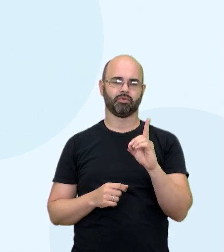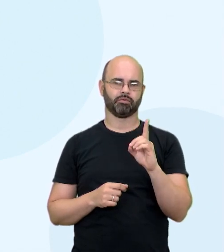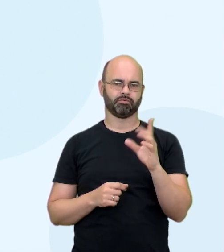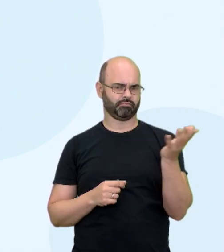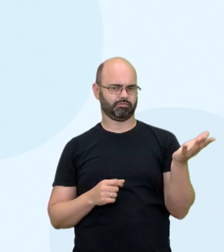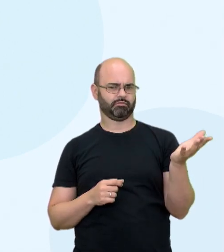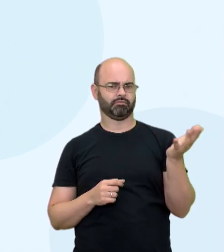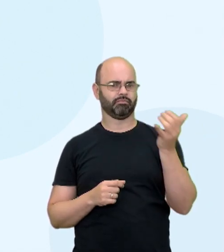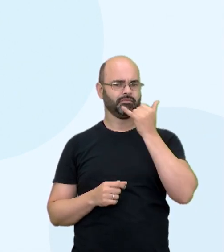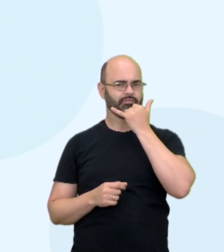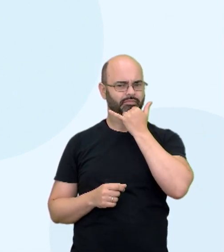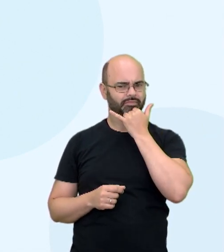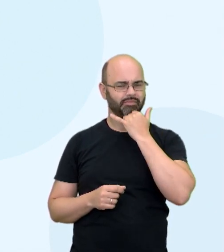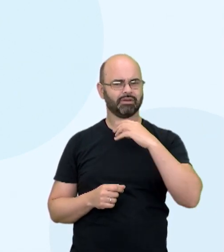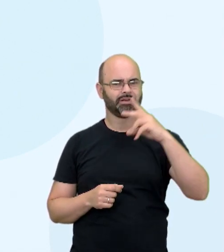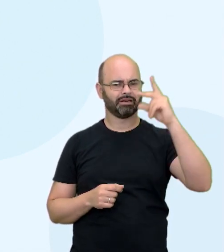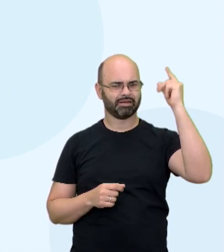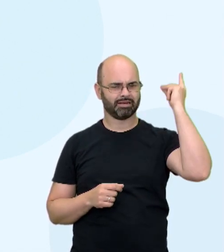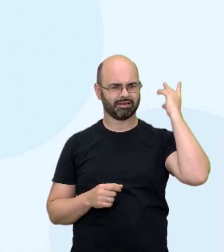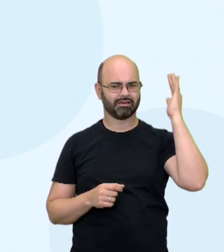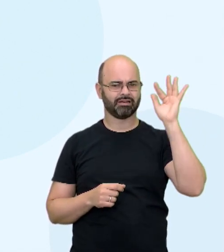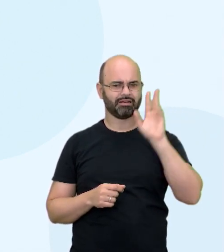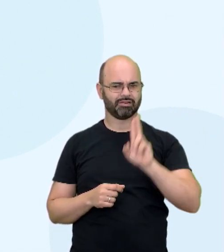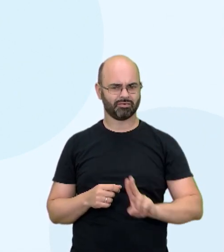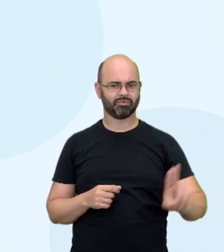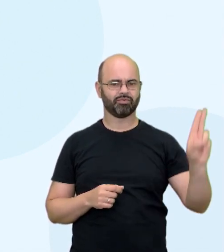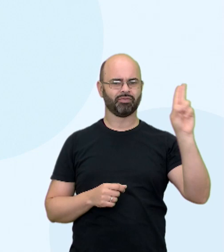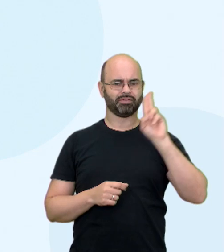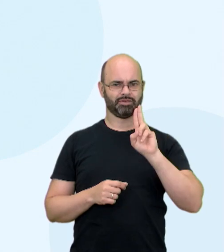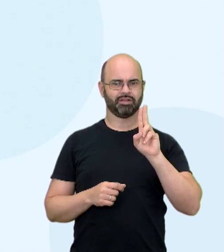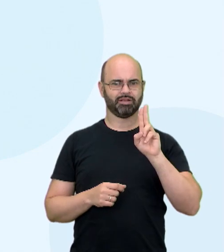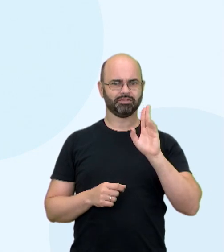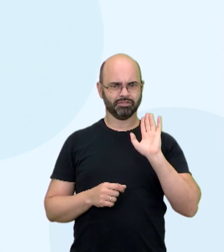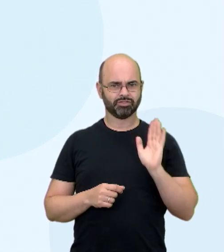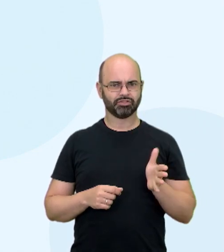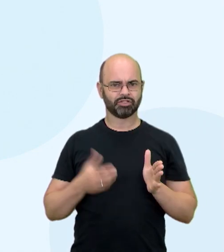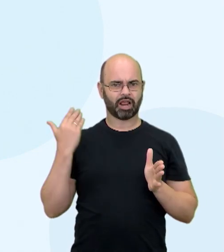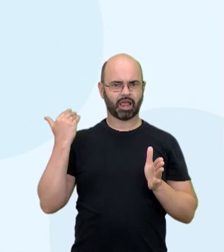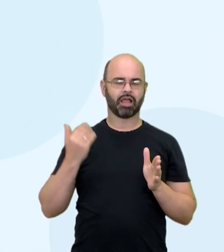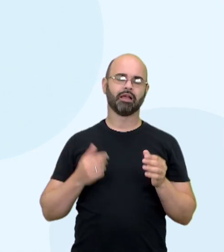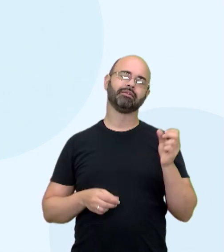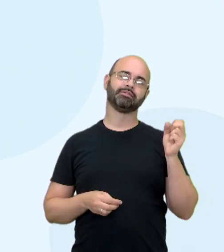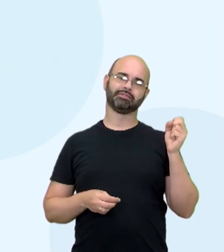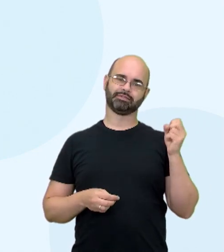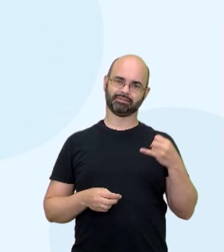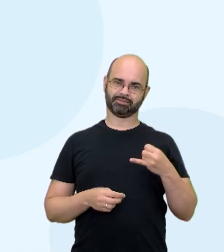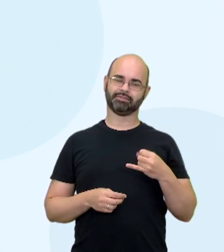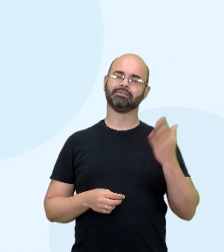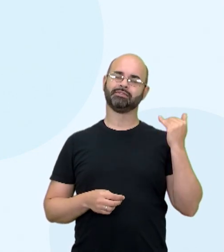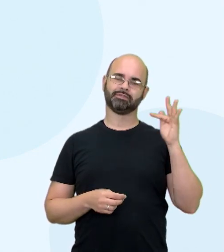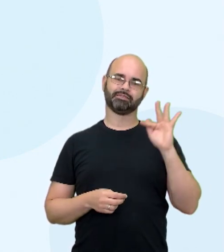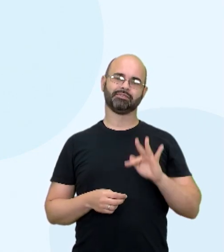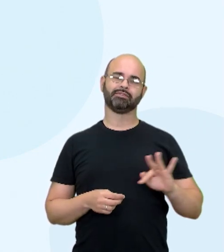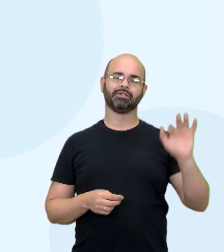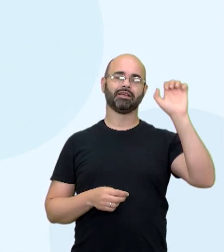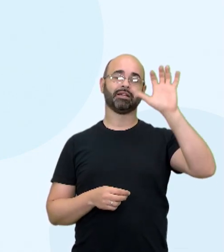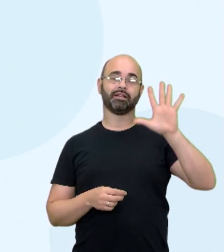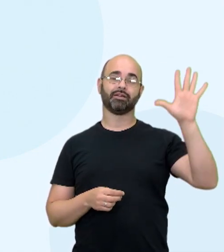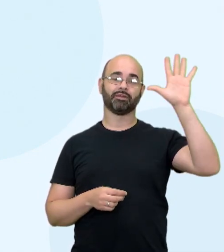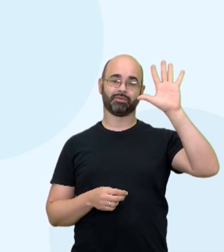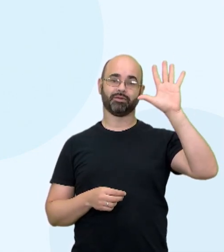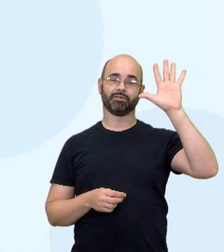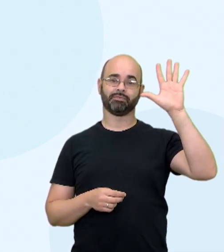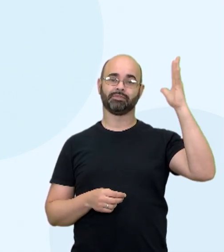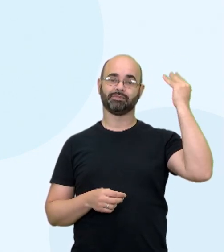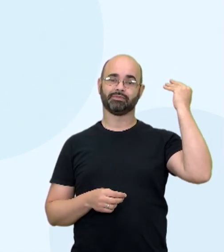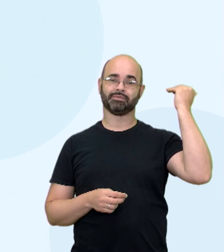que já tinha universidade na Idade Média? Sim, as primeiras universidades europeias